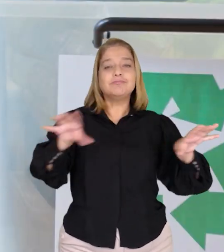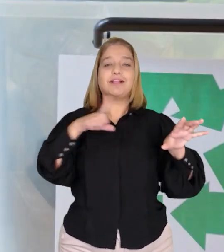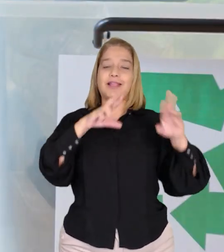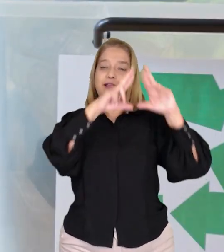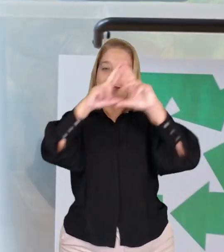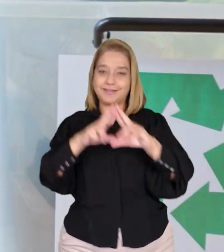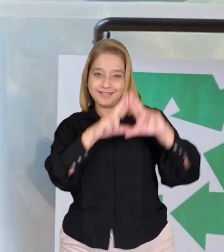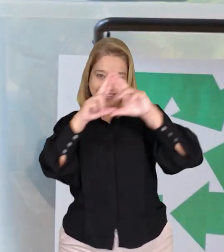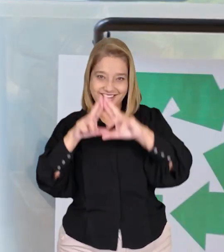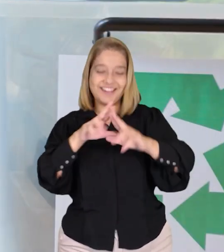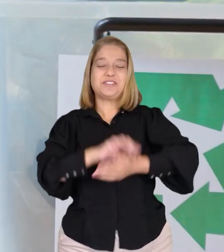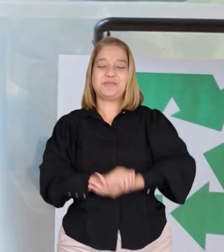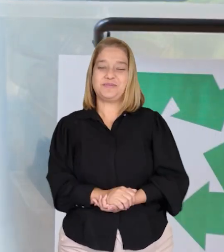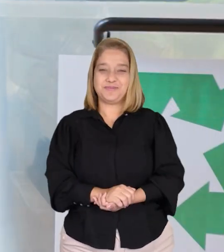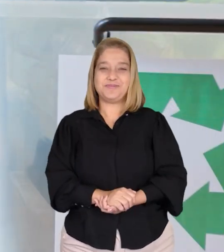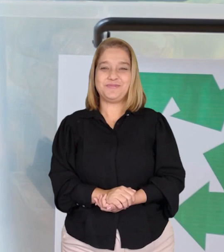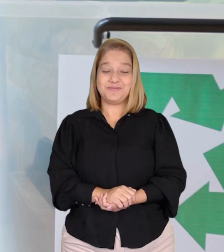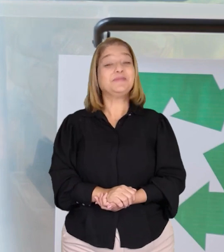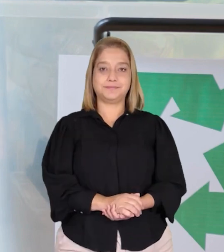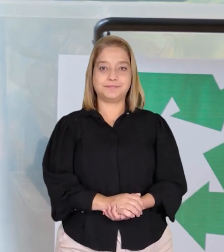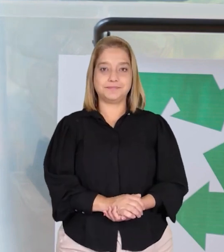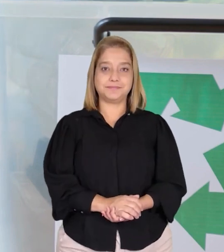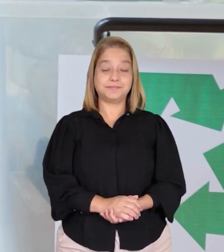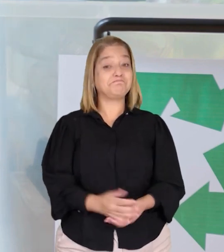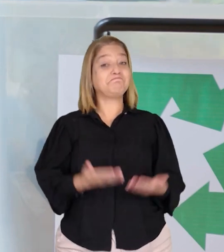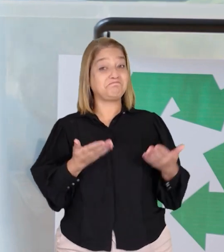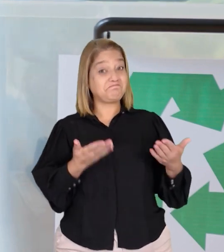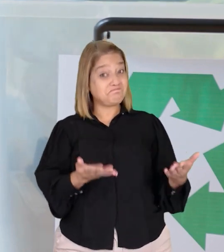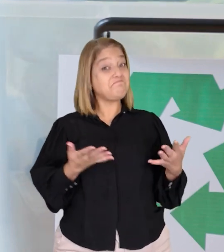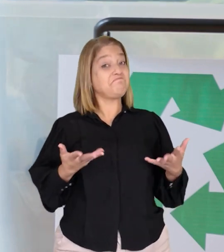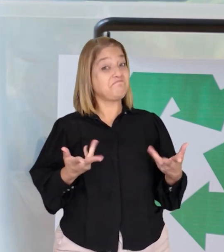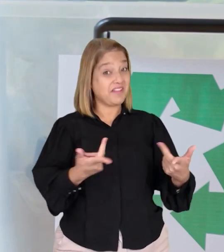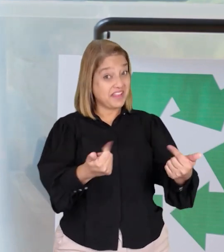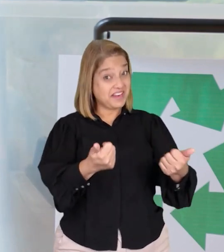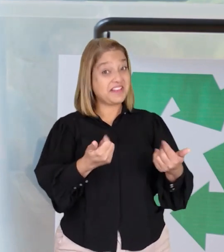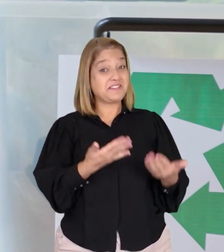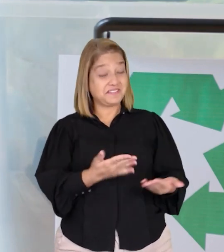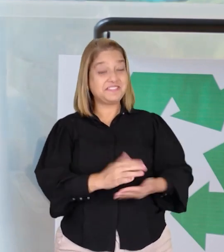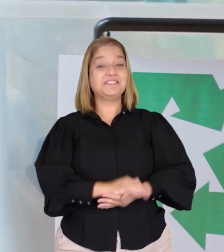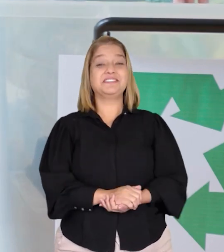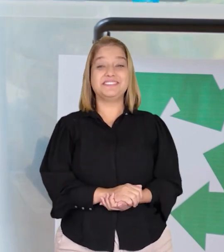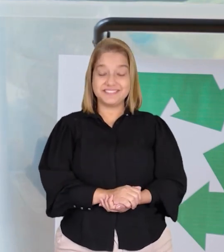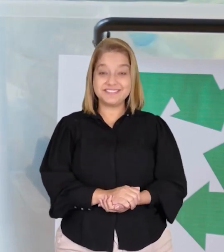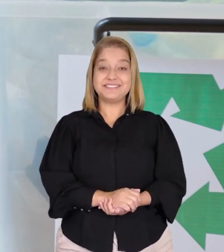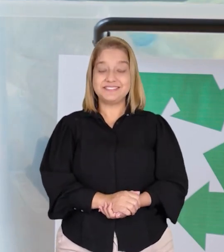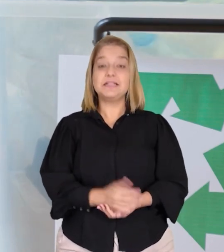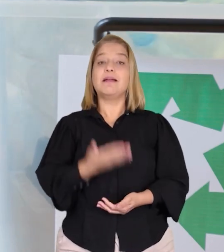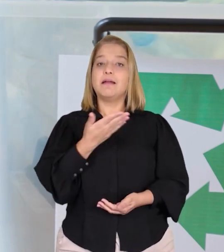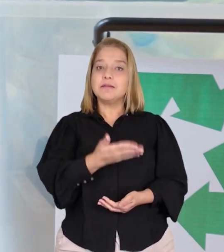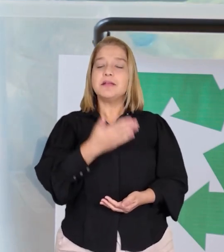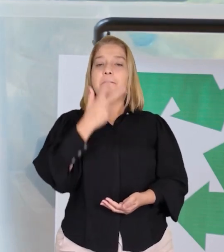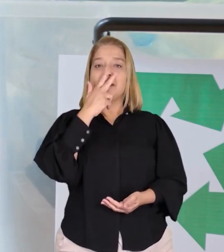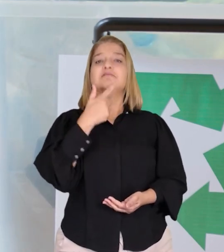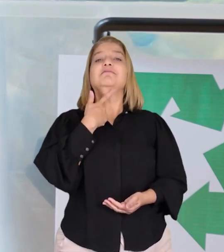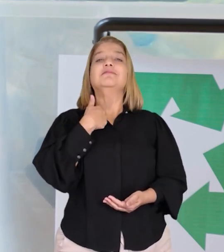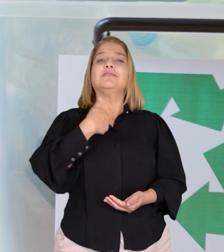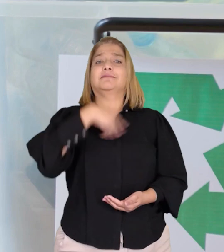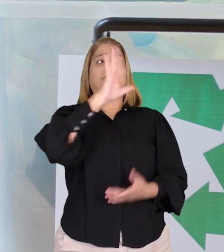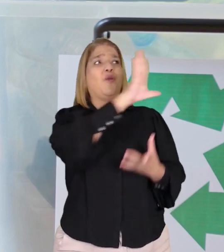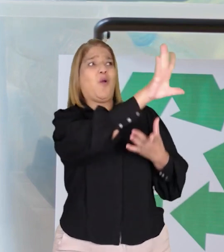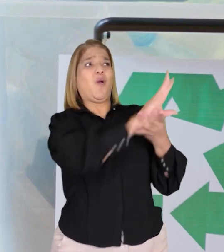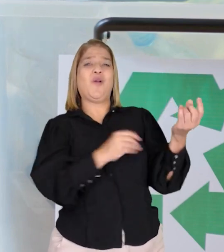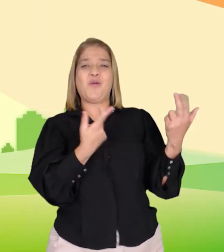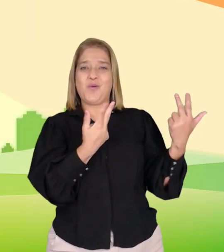fazer a separação dos meus recicláveis. Ah, que maravilha, Mara! Isso é o que mais inspira, não é